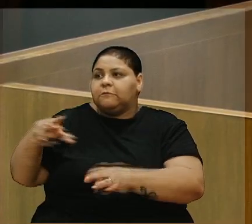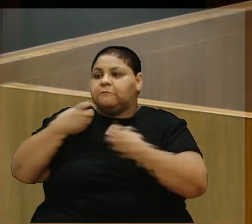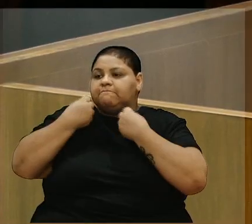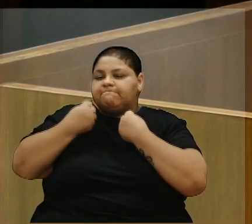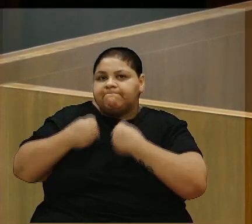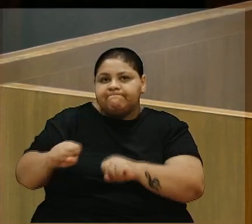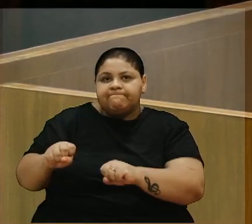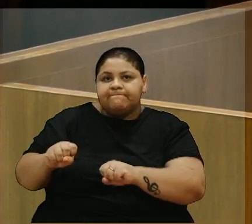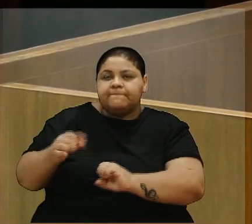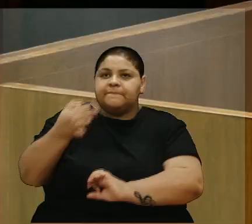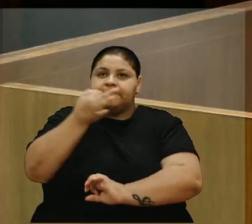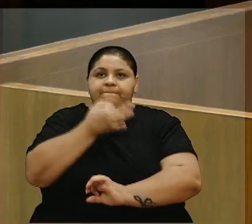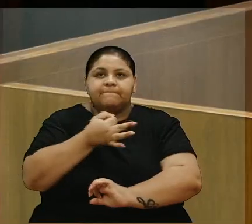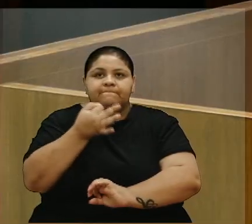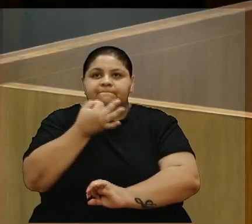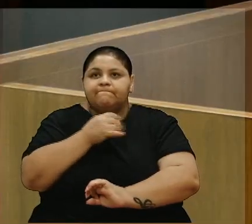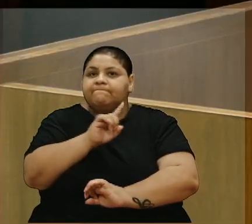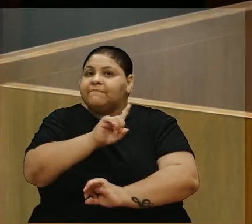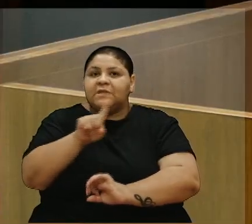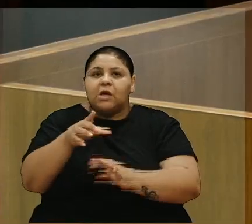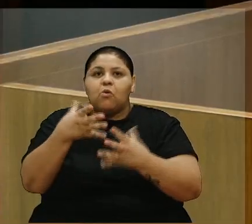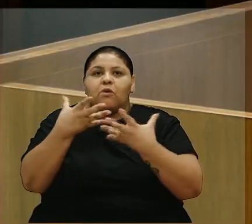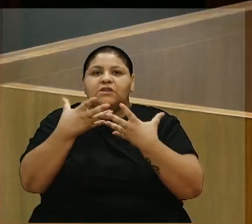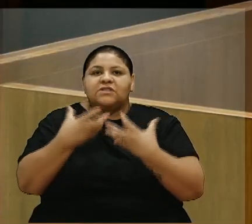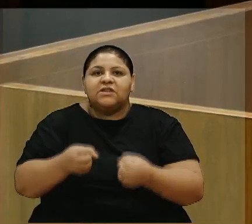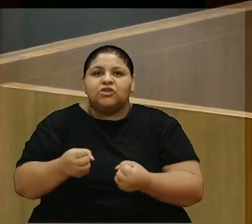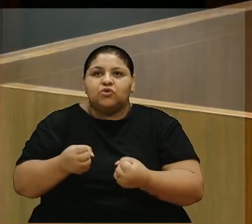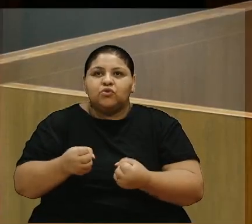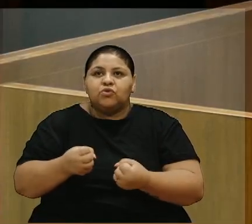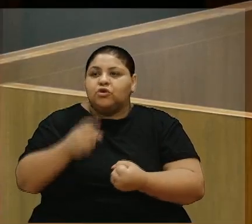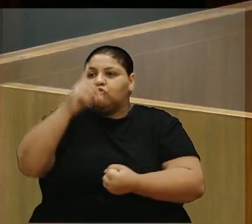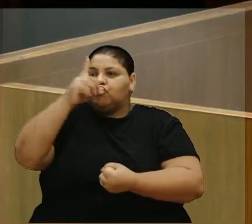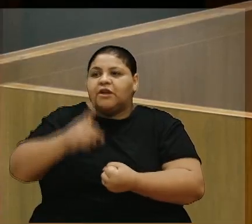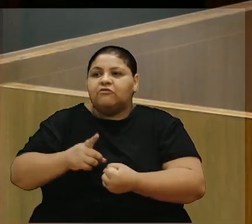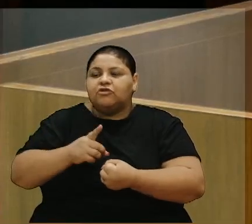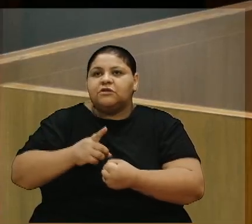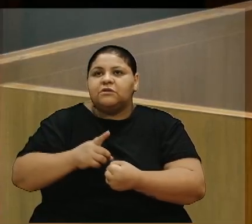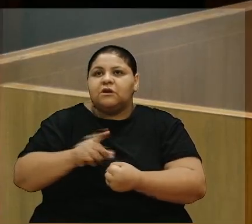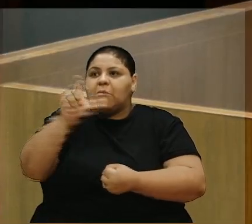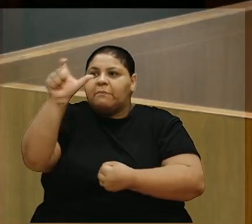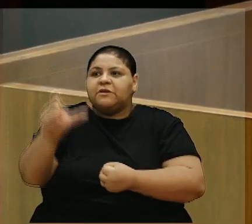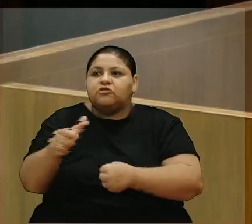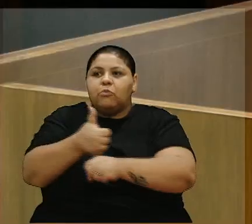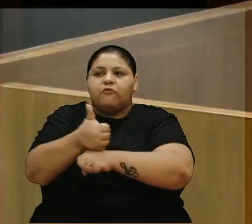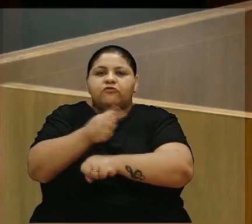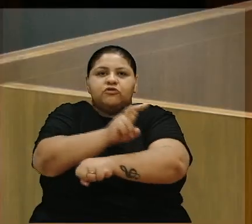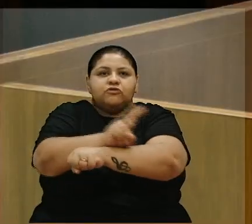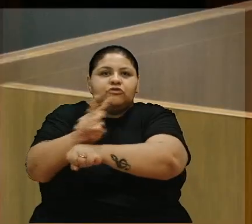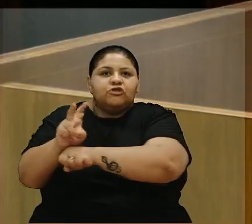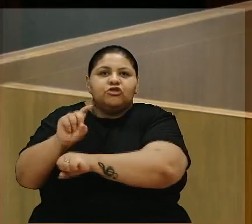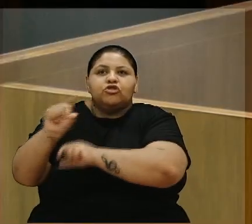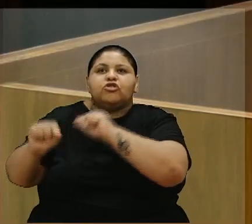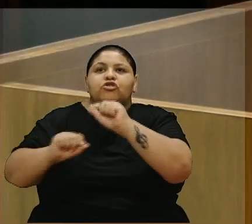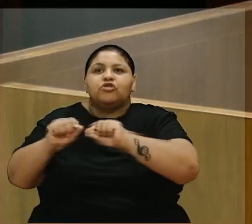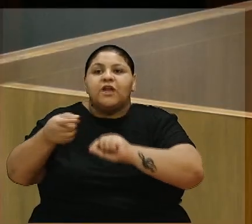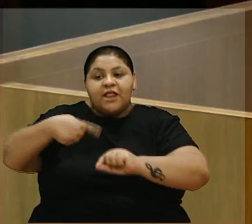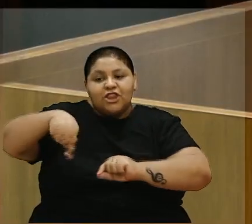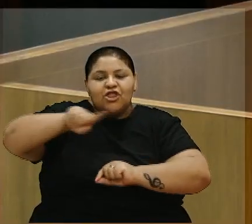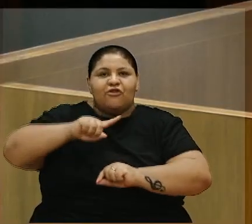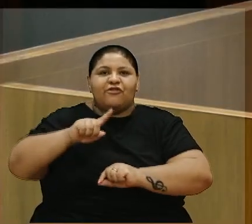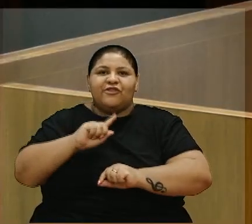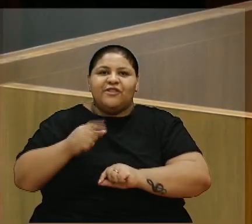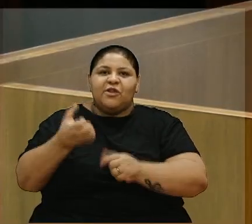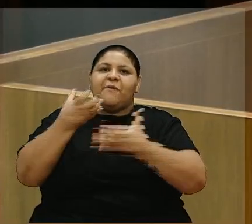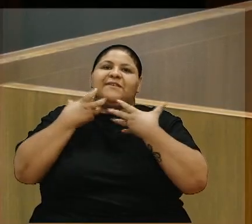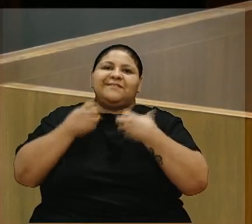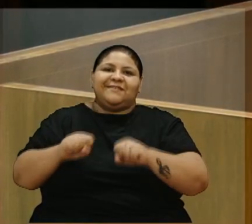Educação de Caxias do Sul indeferiu. O seu filho não tem direito à cuidadoria. Só que quem faz isso somos nós, não é a